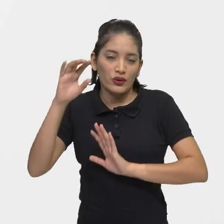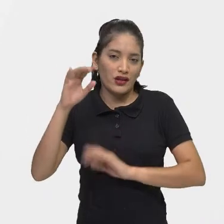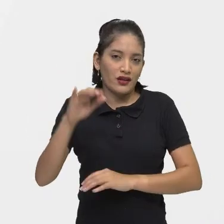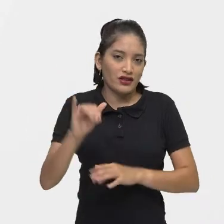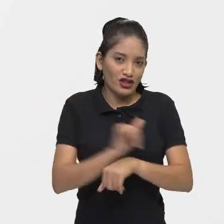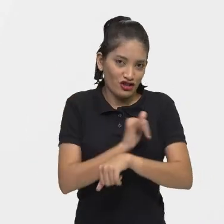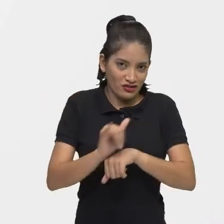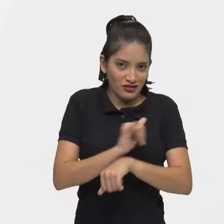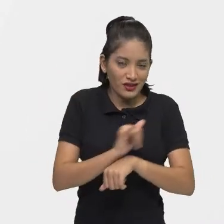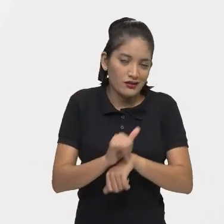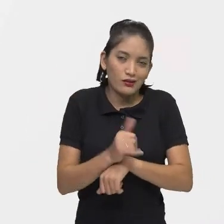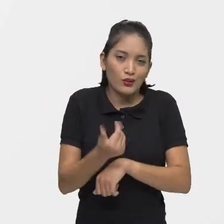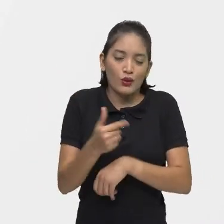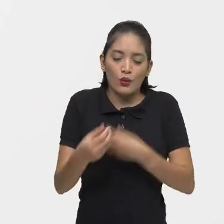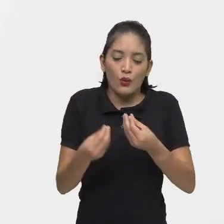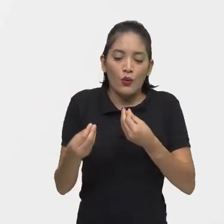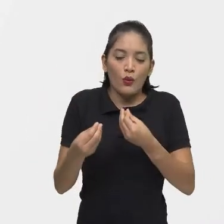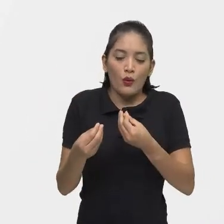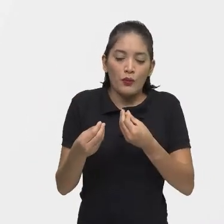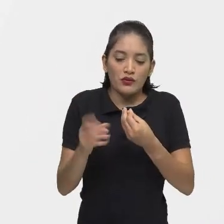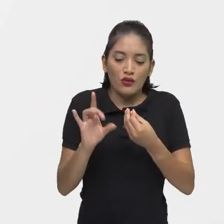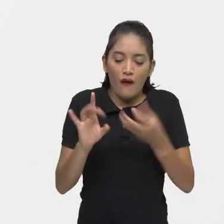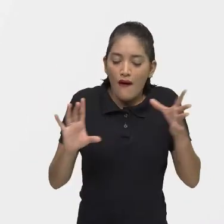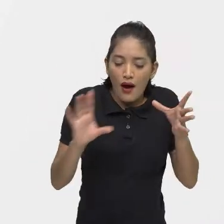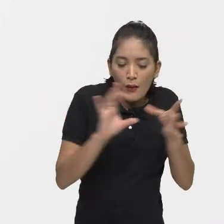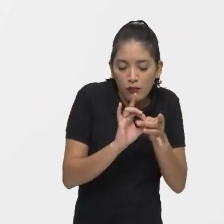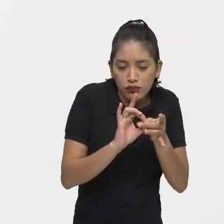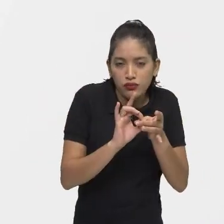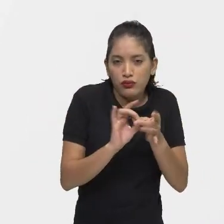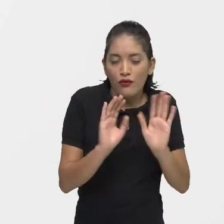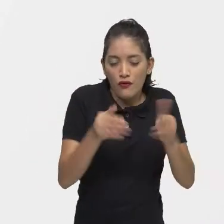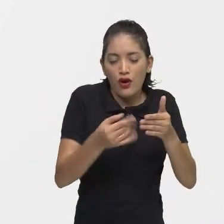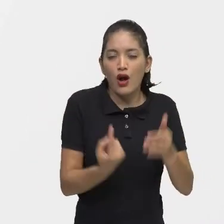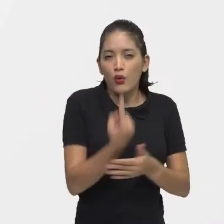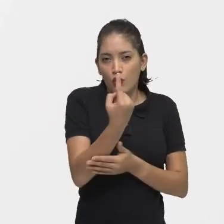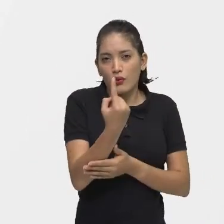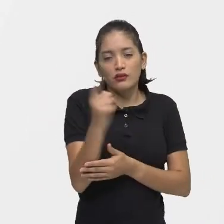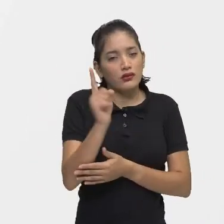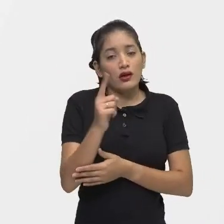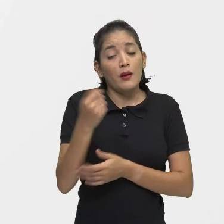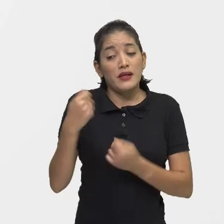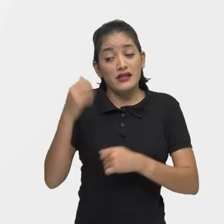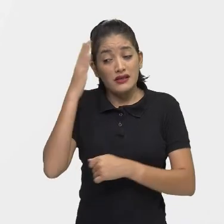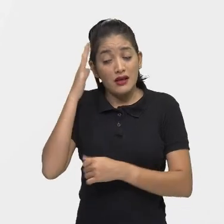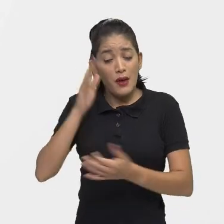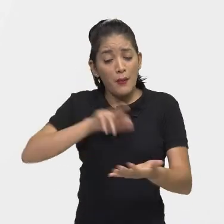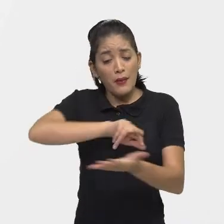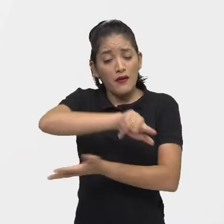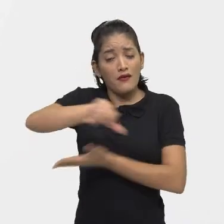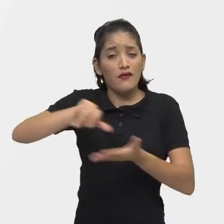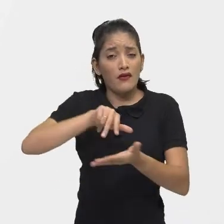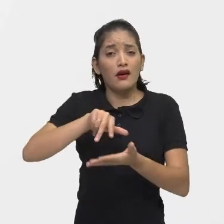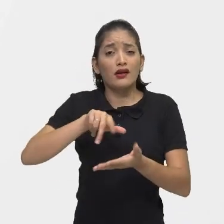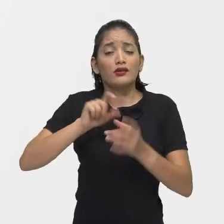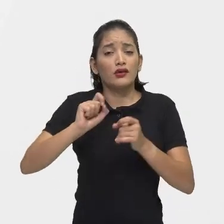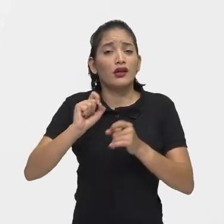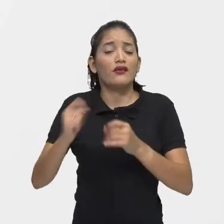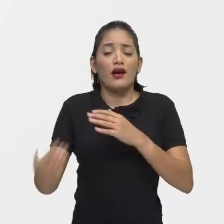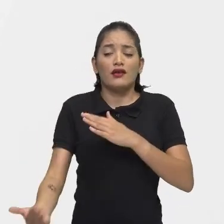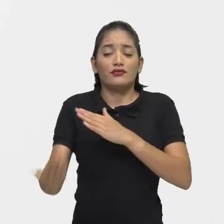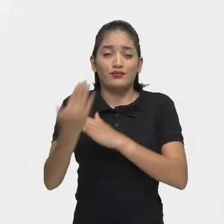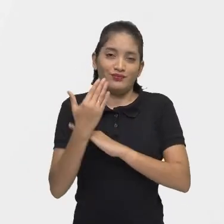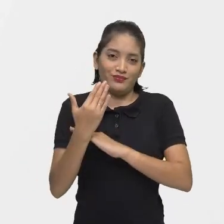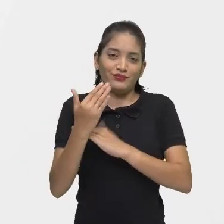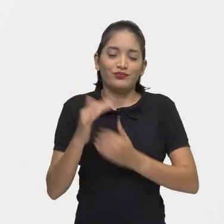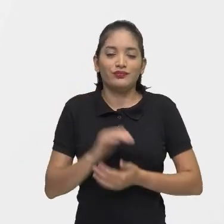disse para vocês. Não tem como você se prender a apenas uma. Você precisa dominar todas, porque eu garanto para vocês que isso vai ajudar